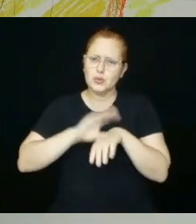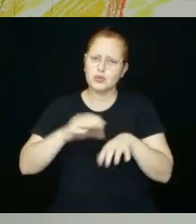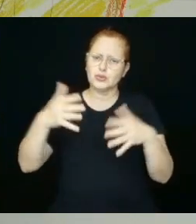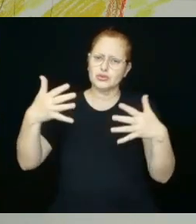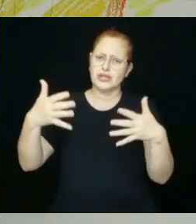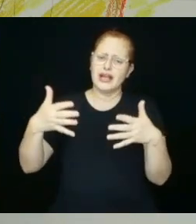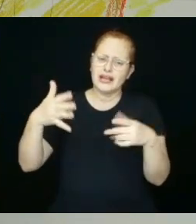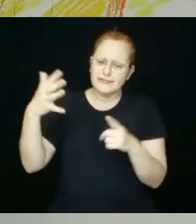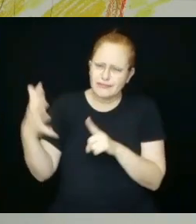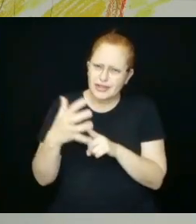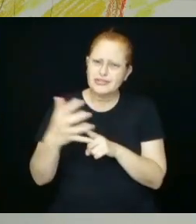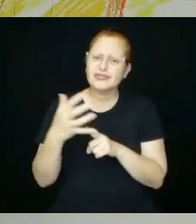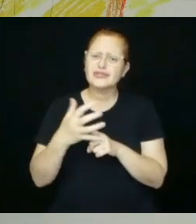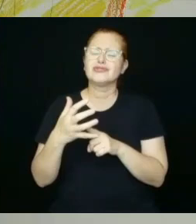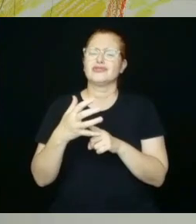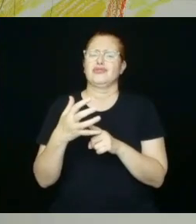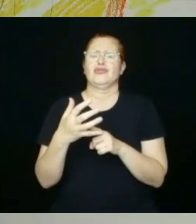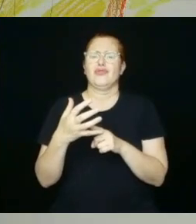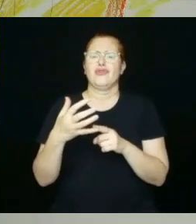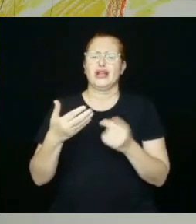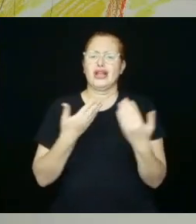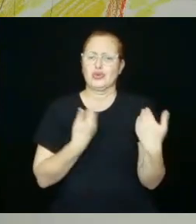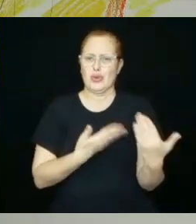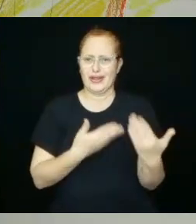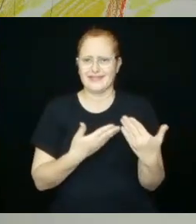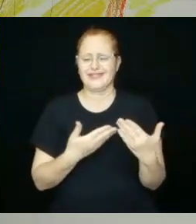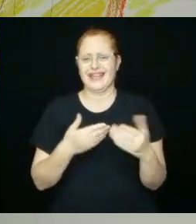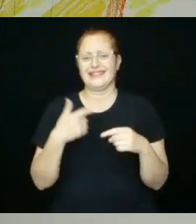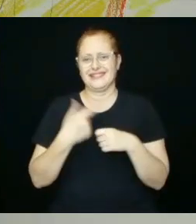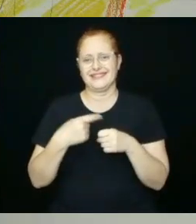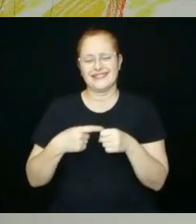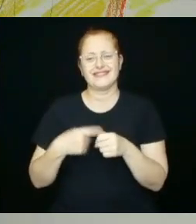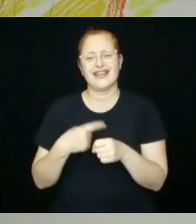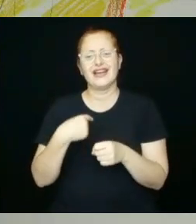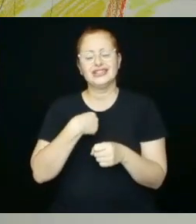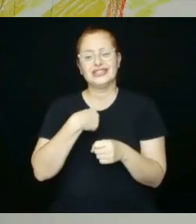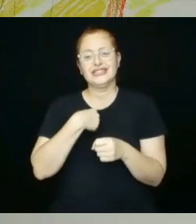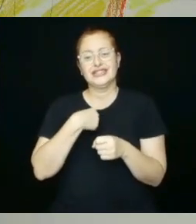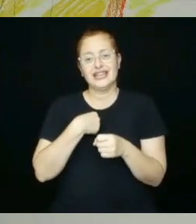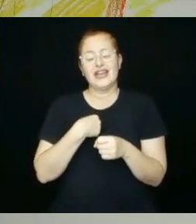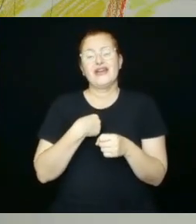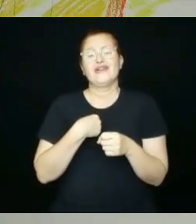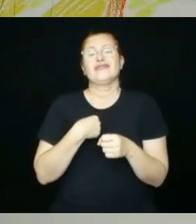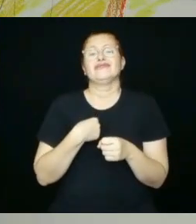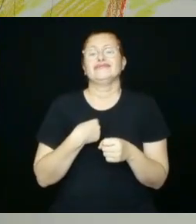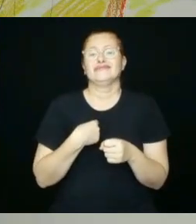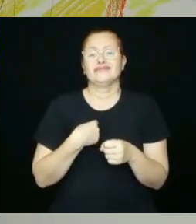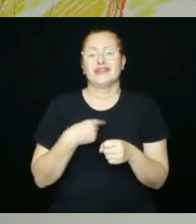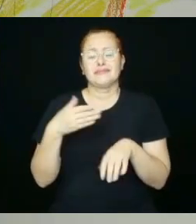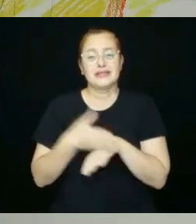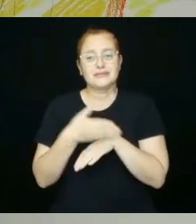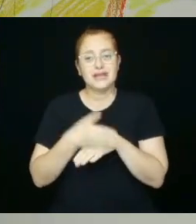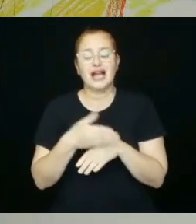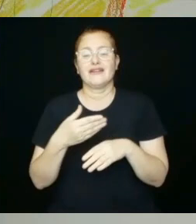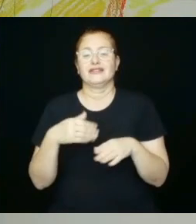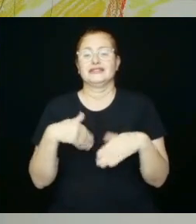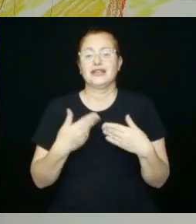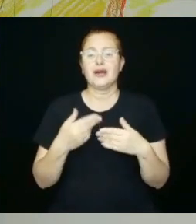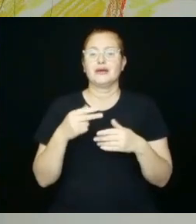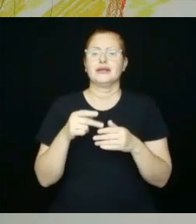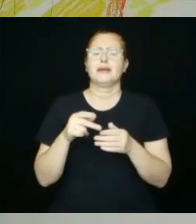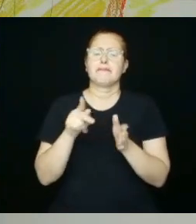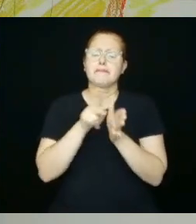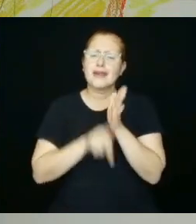bastante a gurizada de lá, assim. E eu era um deles, assim, então, volta e meia ele planejava algum tipo de uma